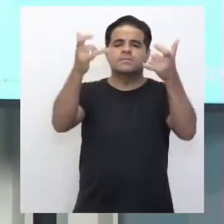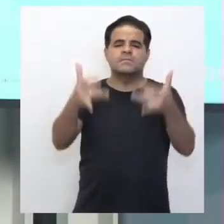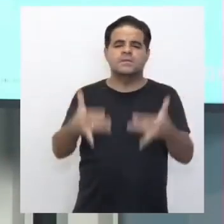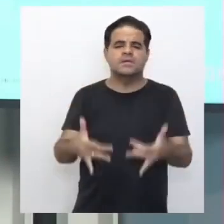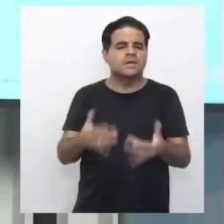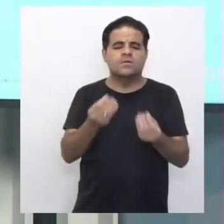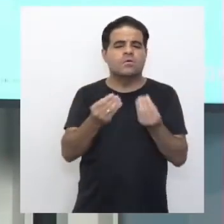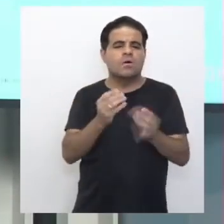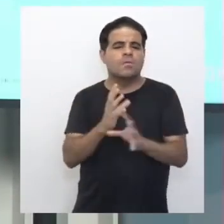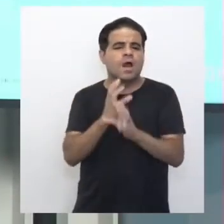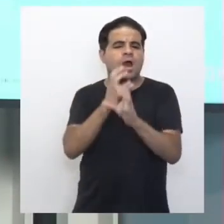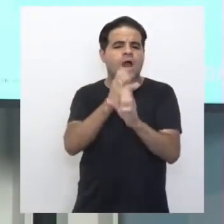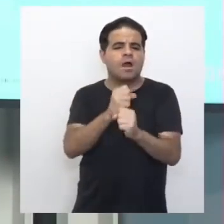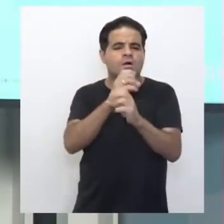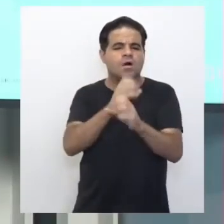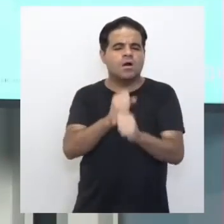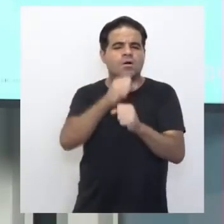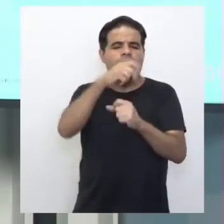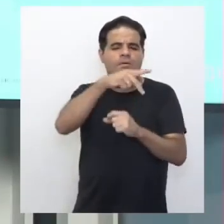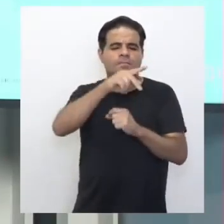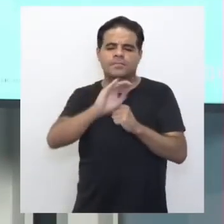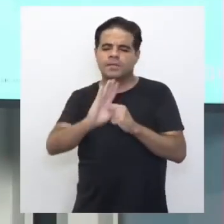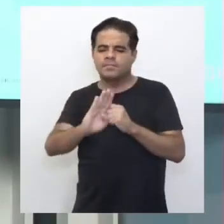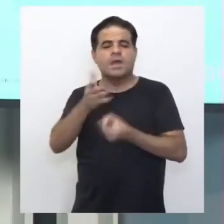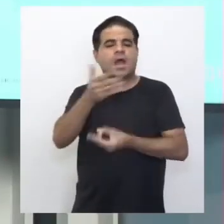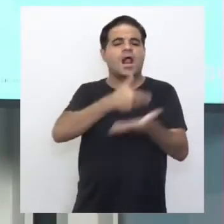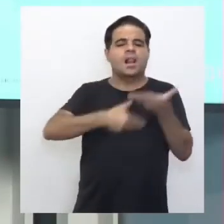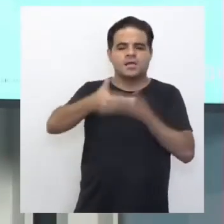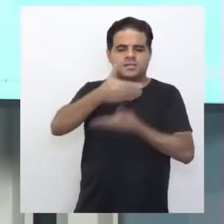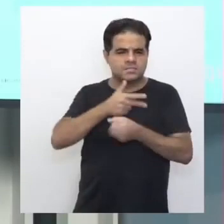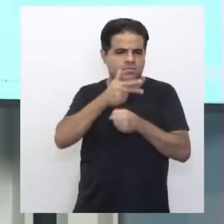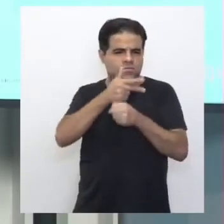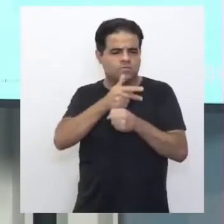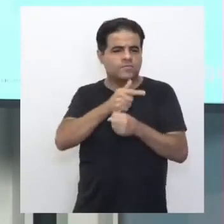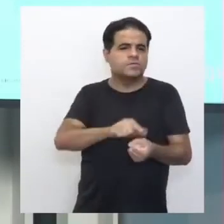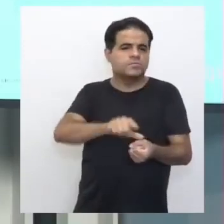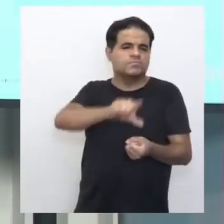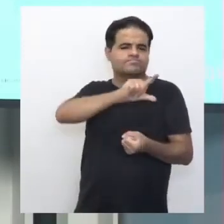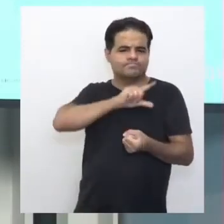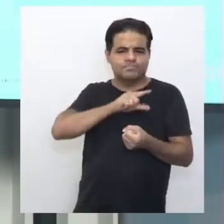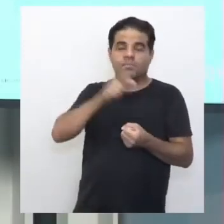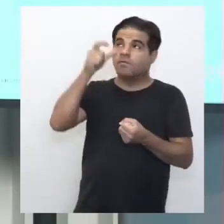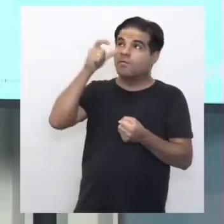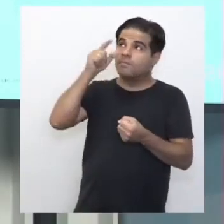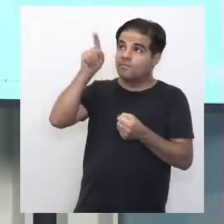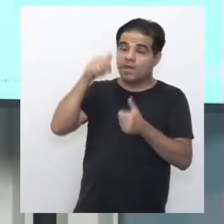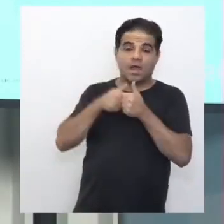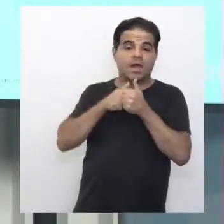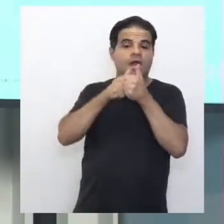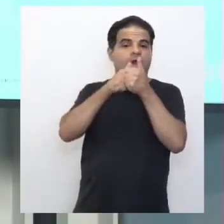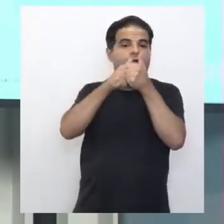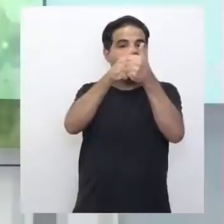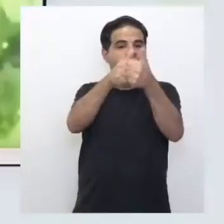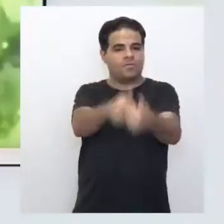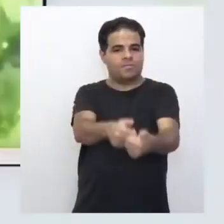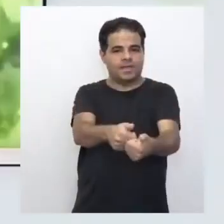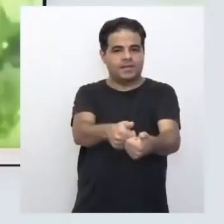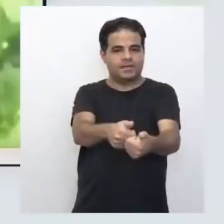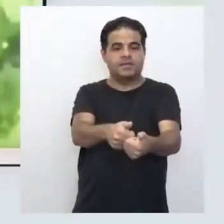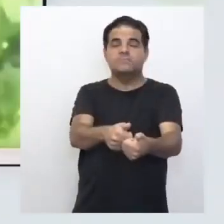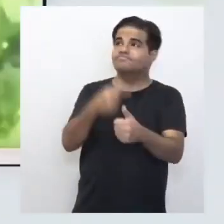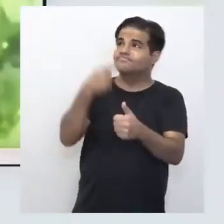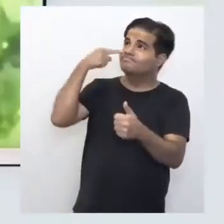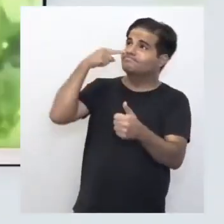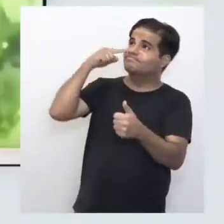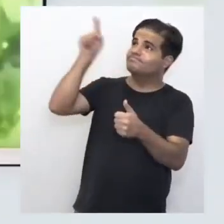calculado esse PIB aí, mais ou menos essa relação com o vídeo anterior, tá ok? Vamos aí acompanhar? Como vimos,